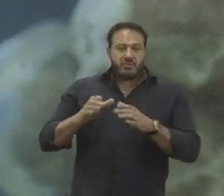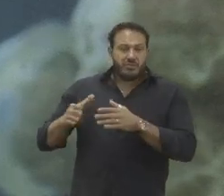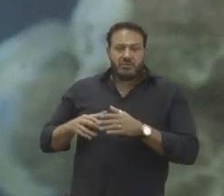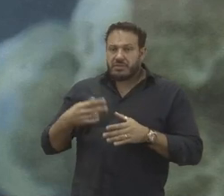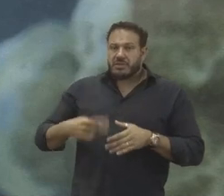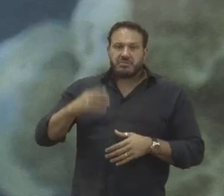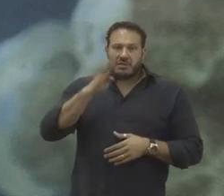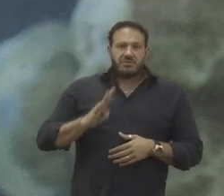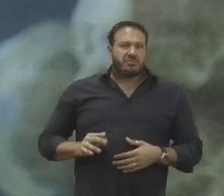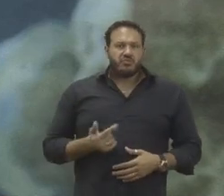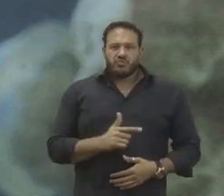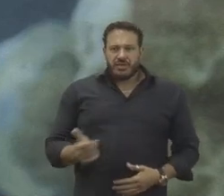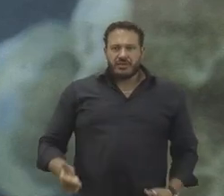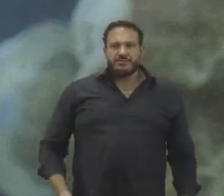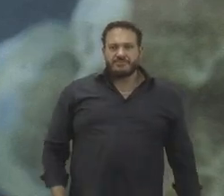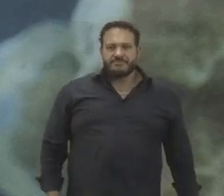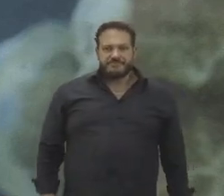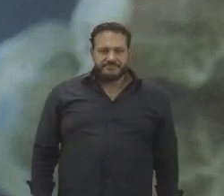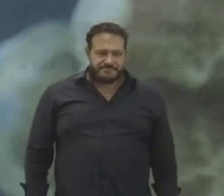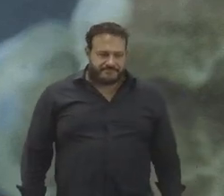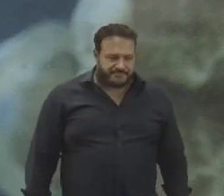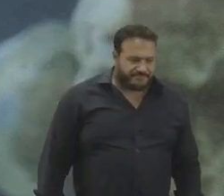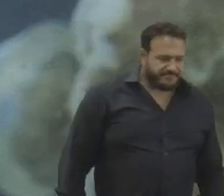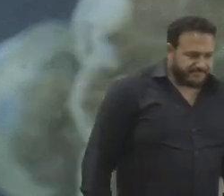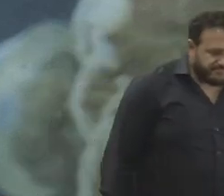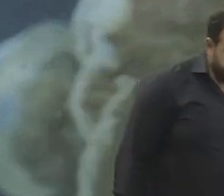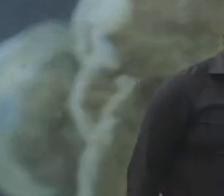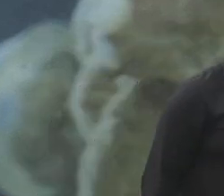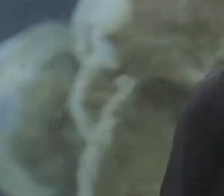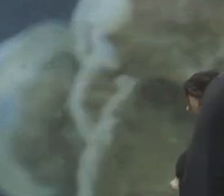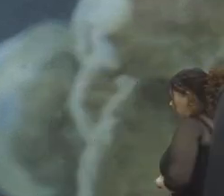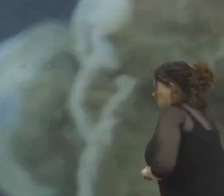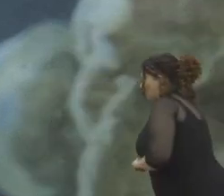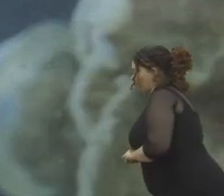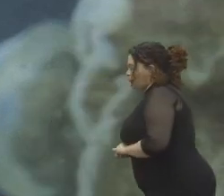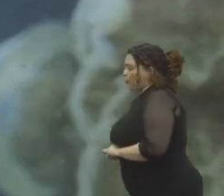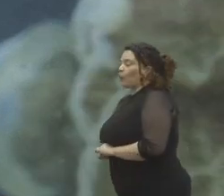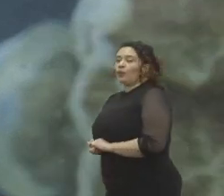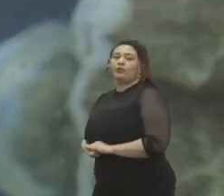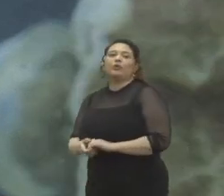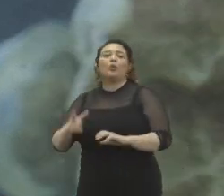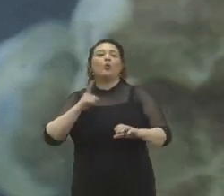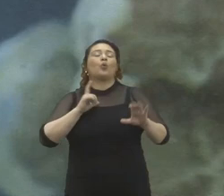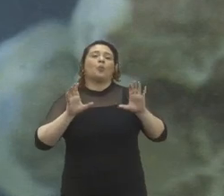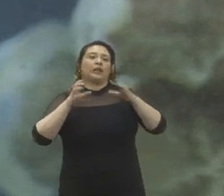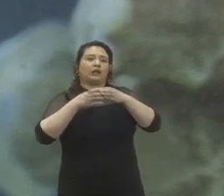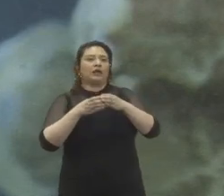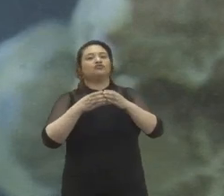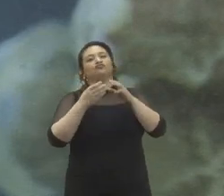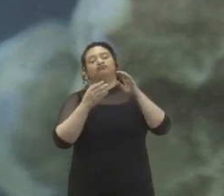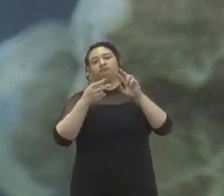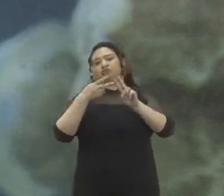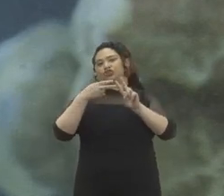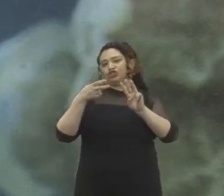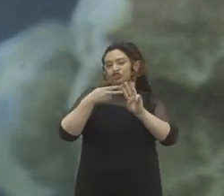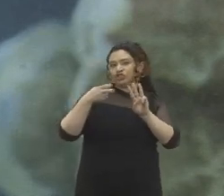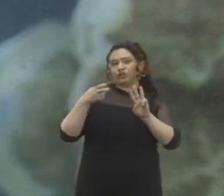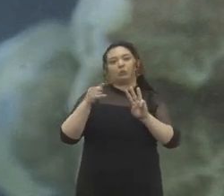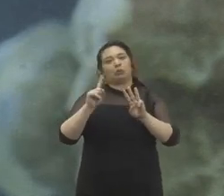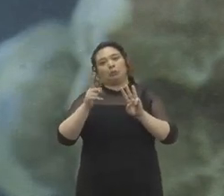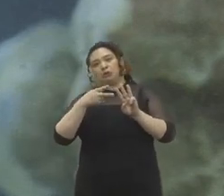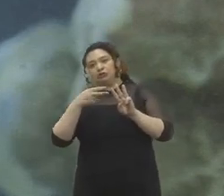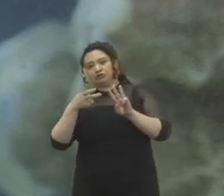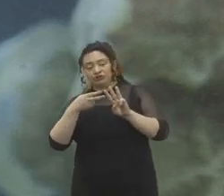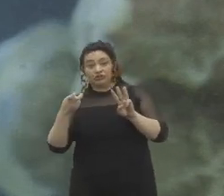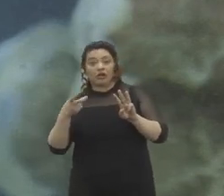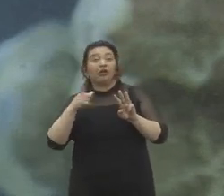brasileiras não têm indígenas ou não indígenas né são a cidadezinha de 600 habitantes não costuma até a escola que eles têm